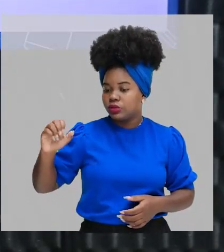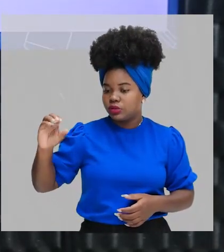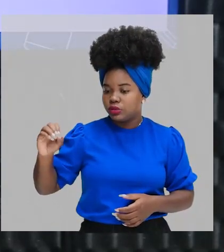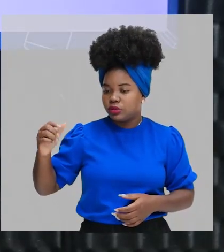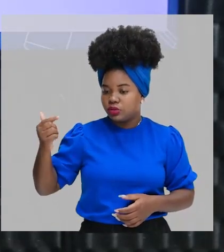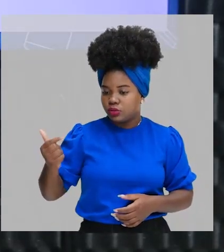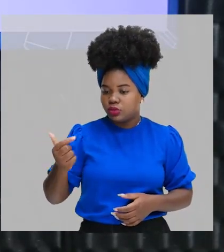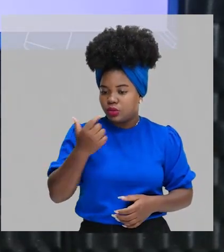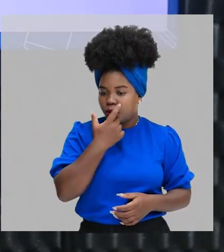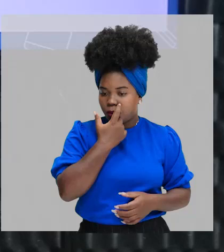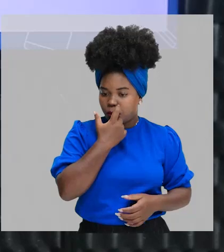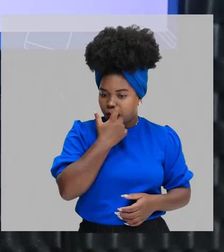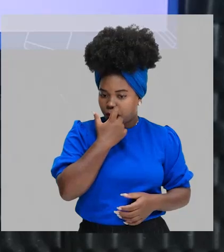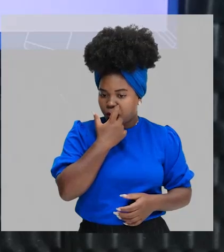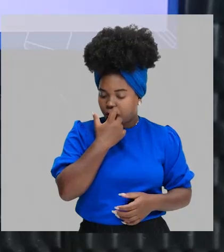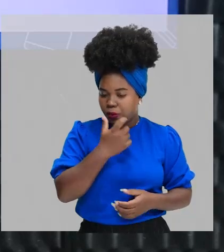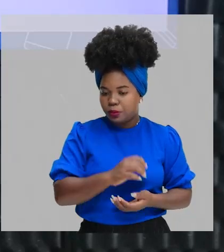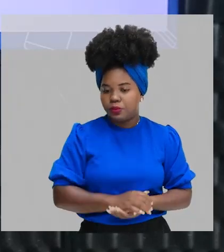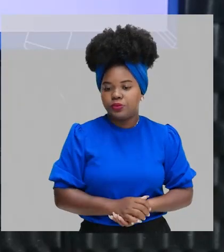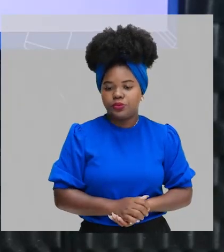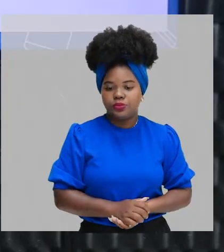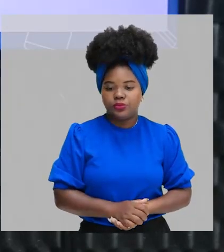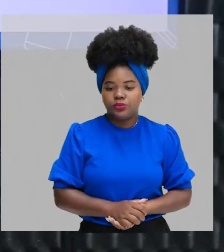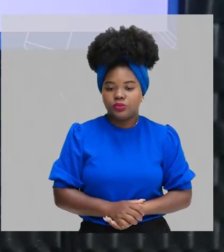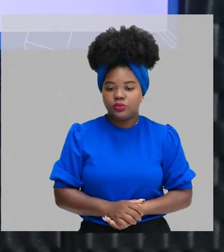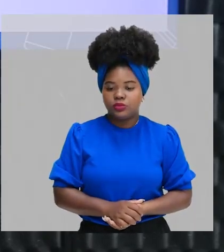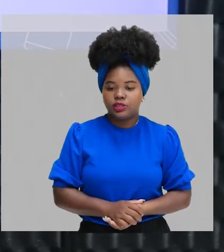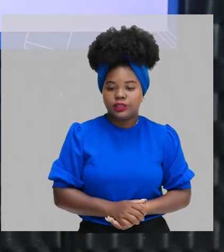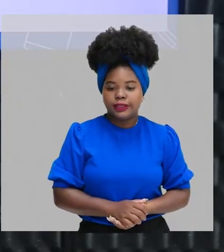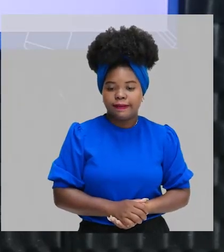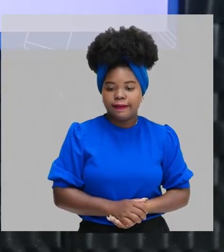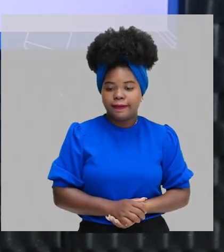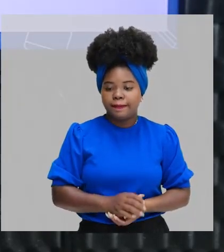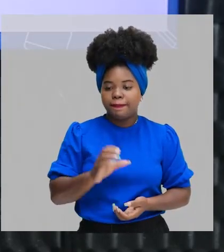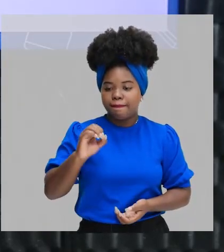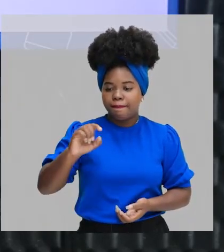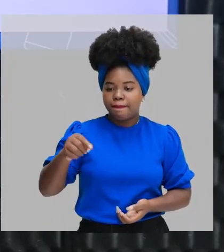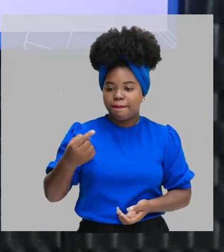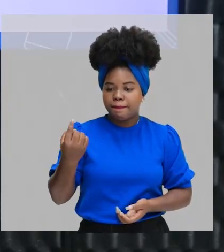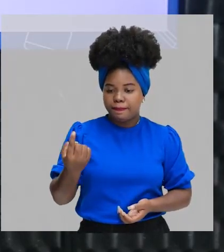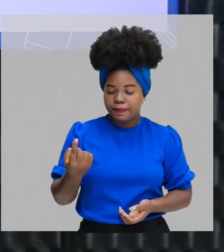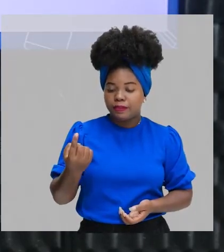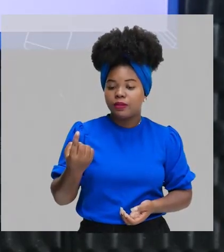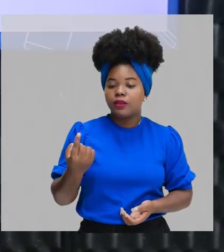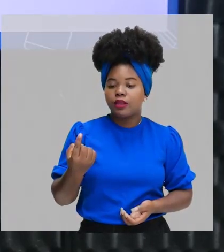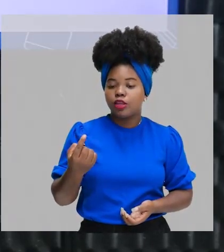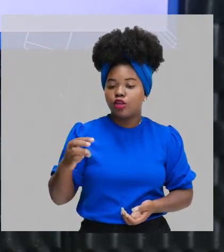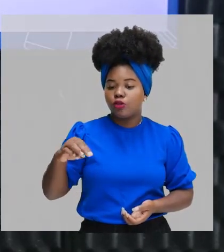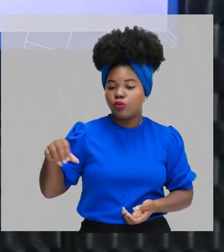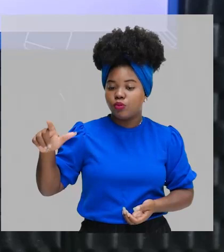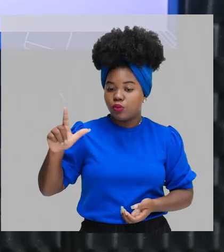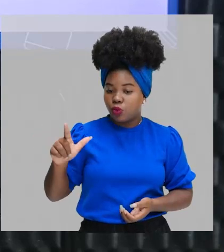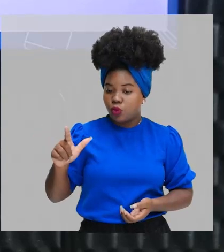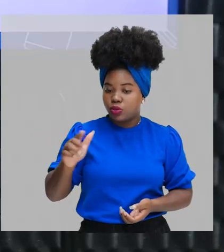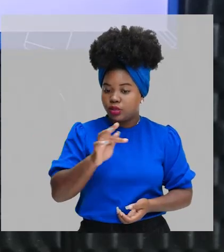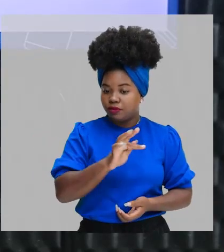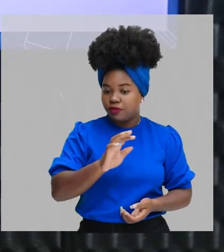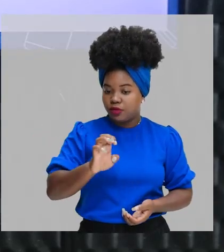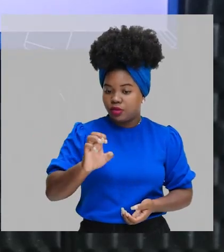do dióxido de enxofre. Tudo bem? 0,1 mol, que é a quantidade de